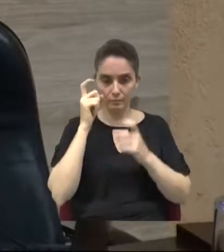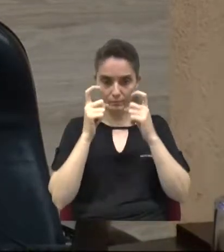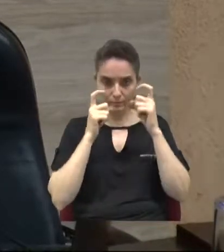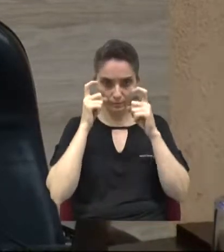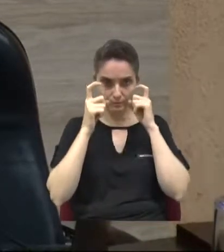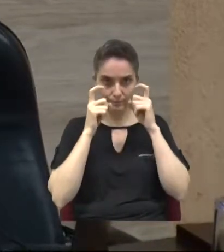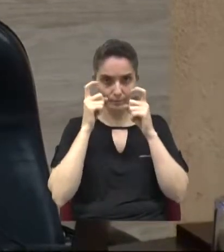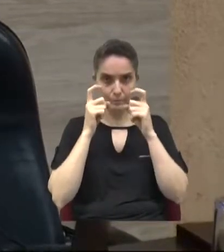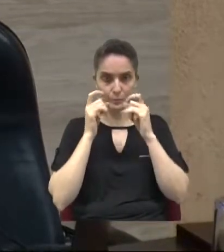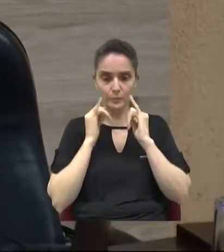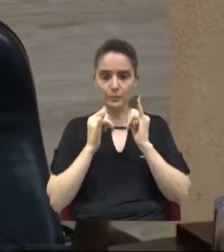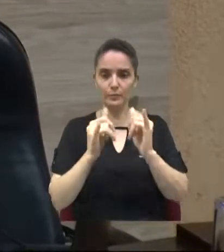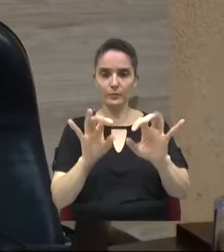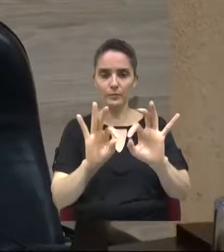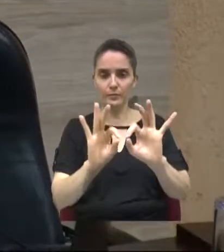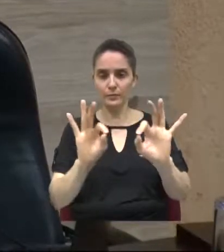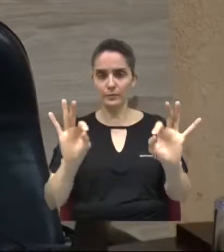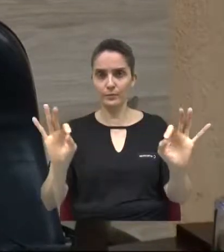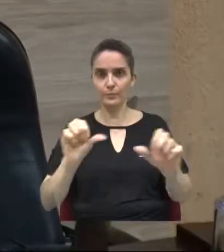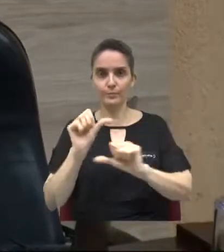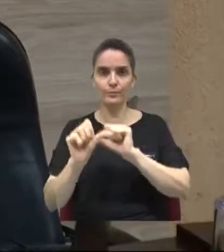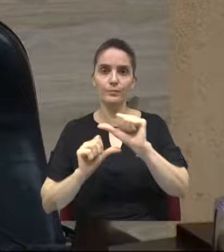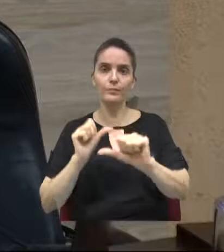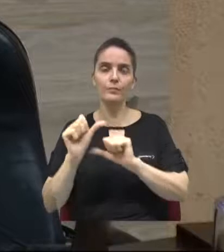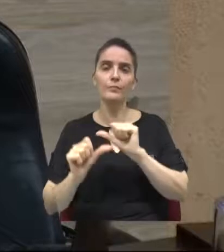vezes a fiação por troca de